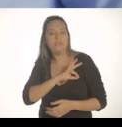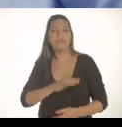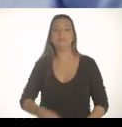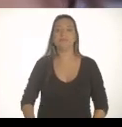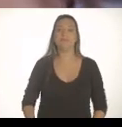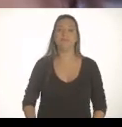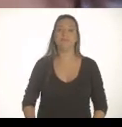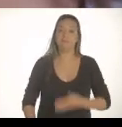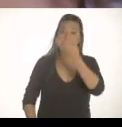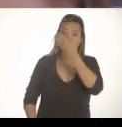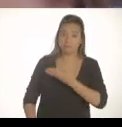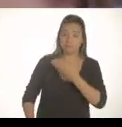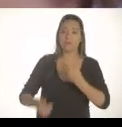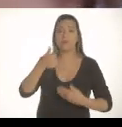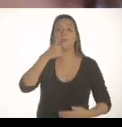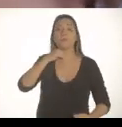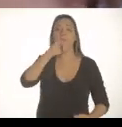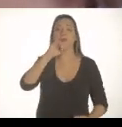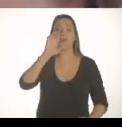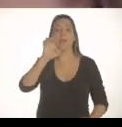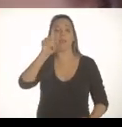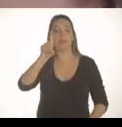civil, que foi morto em